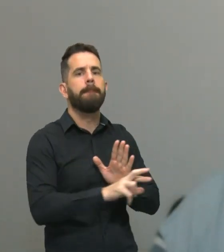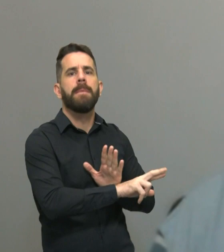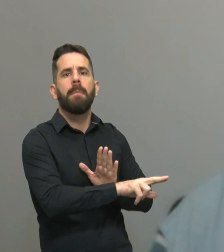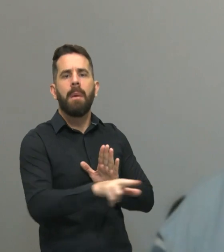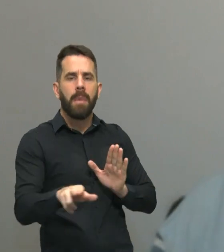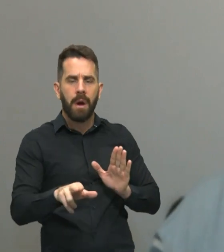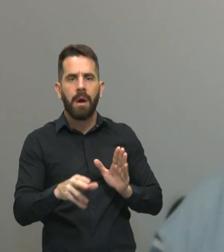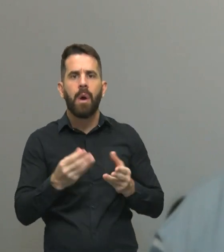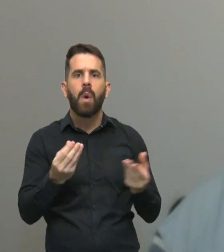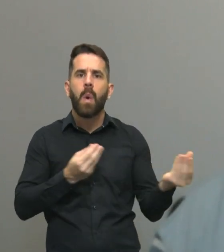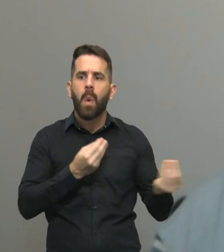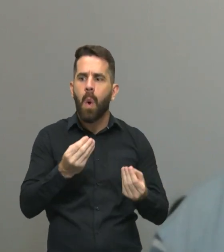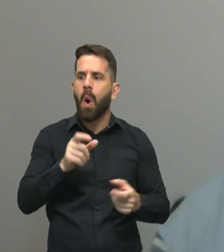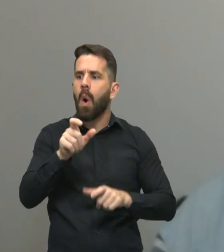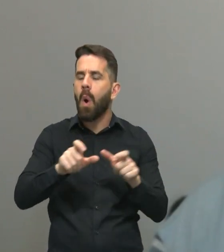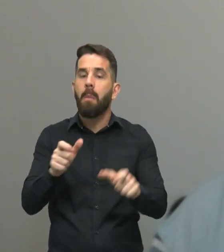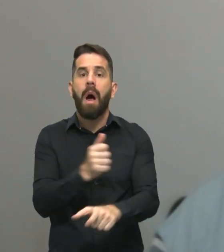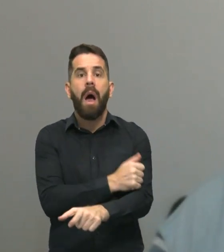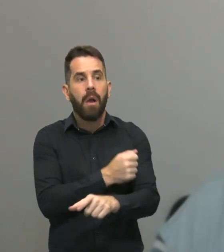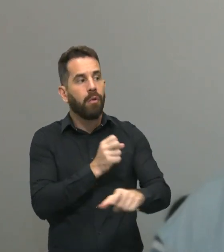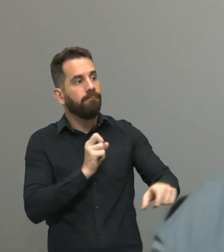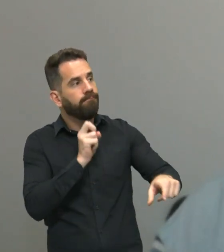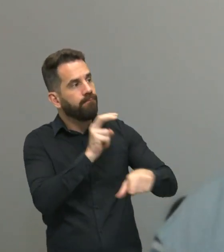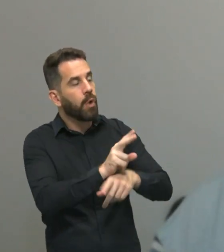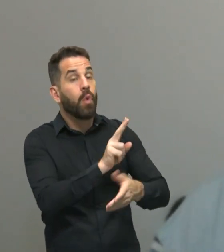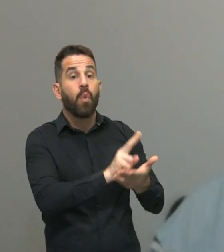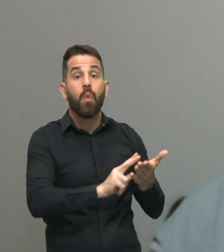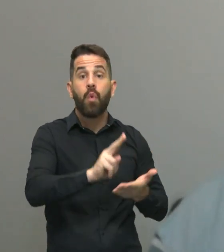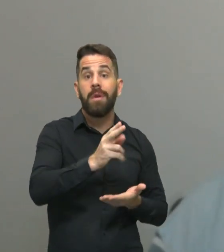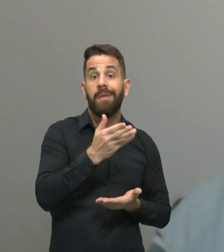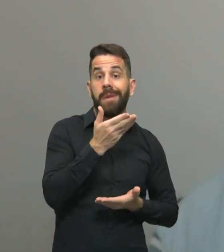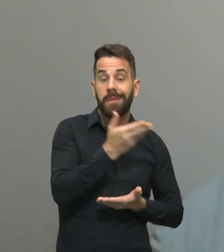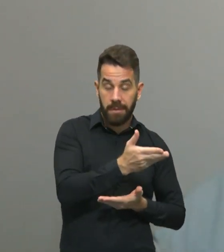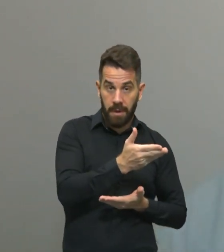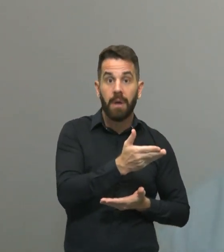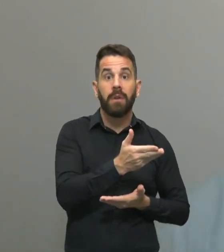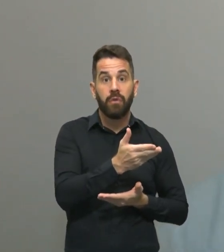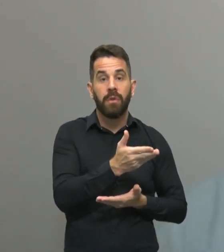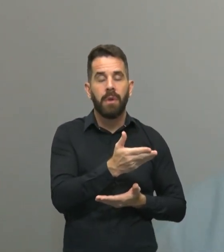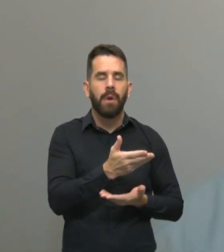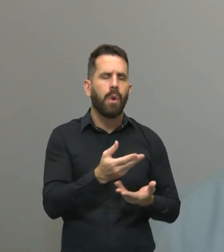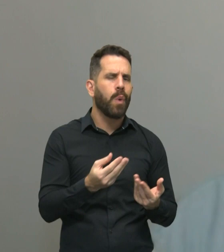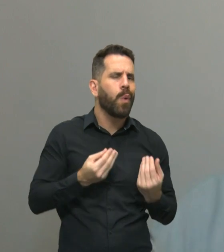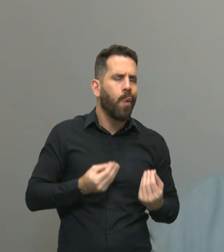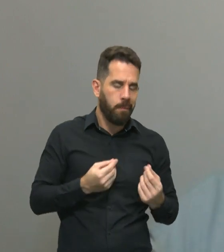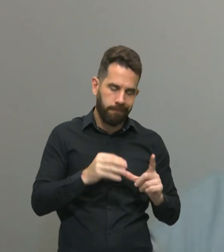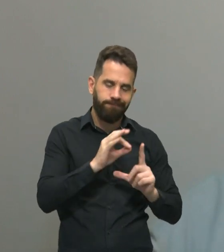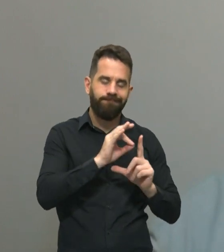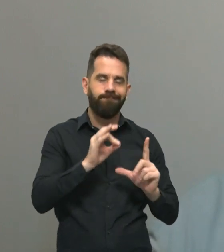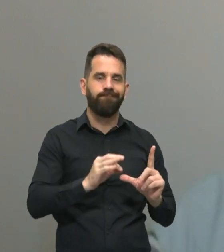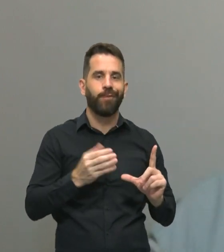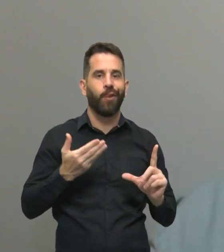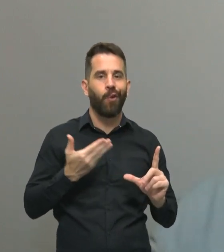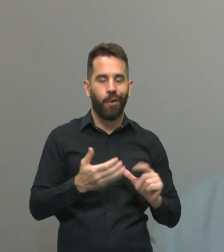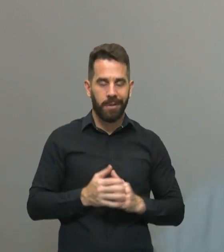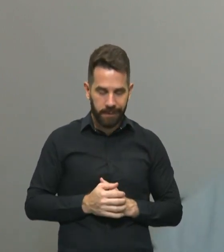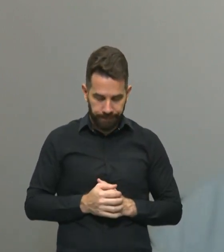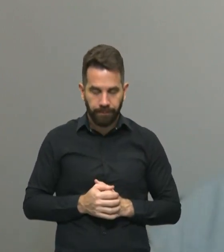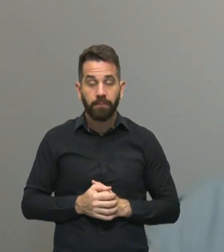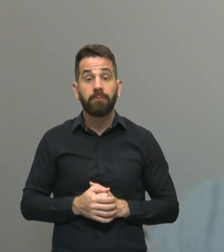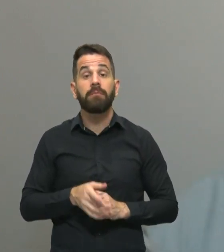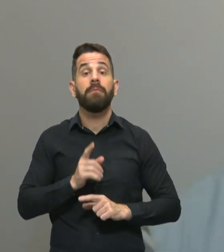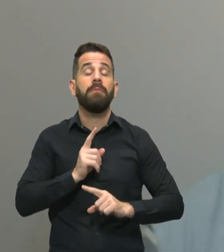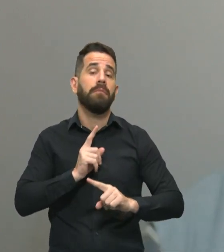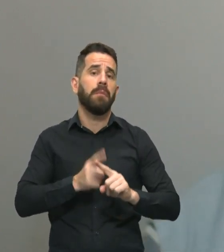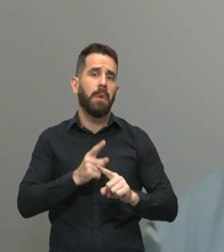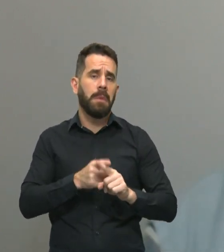a permanência de estudantes na universidade por meio de cotas, né? Porque se nós